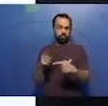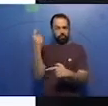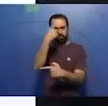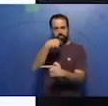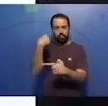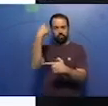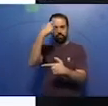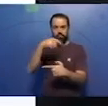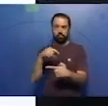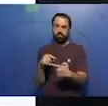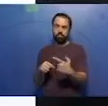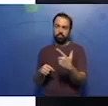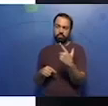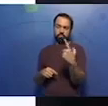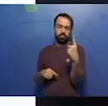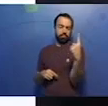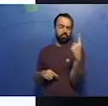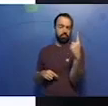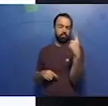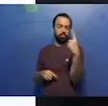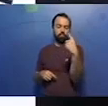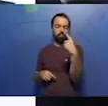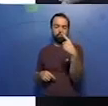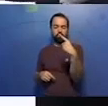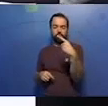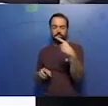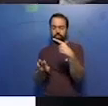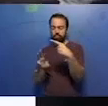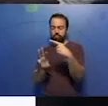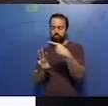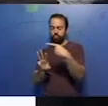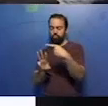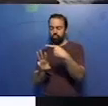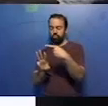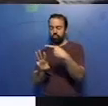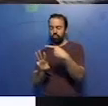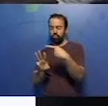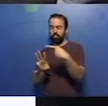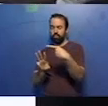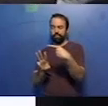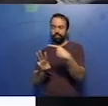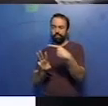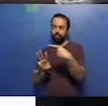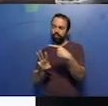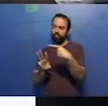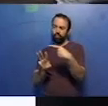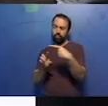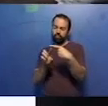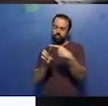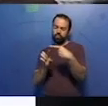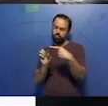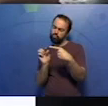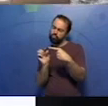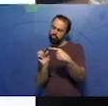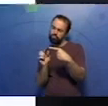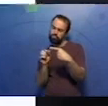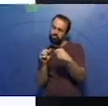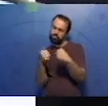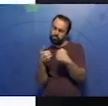horas, ele partiu daqui e ele ainda não chegou no 3. Tá quase, olha, tá bem